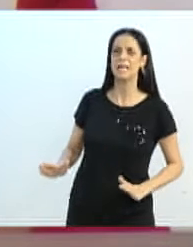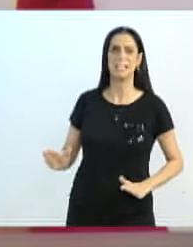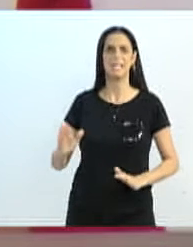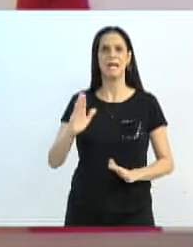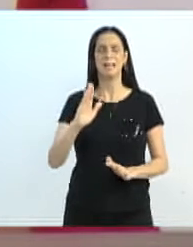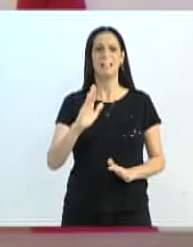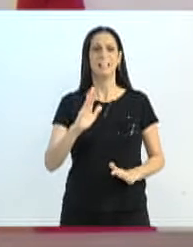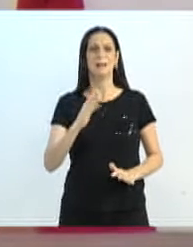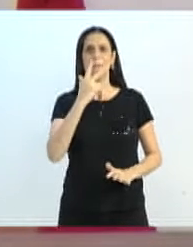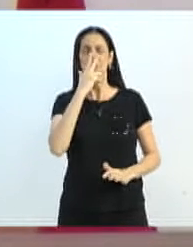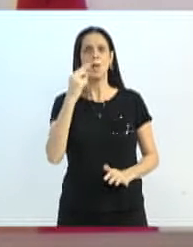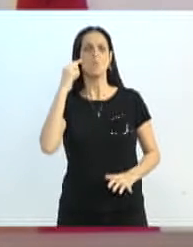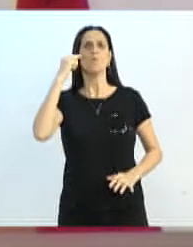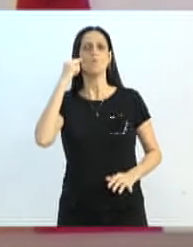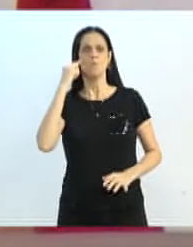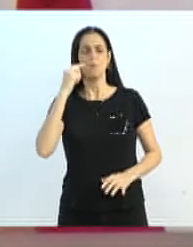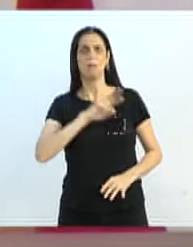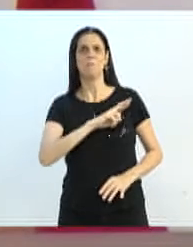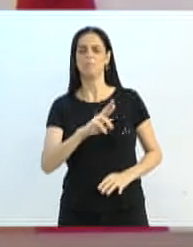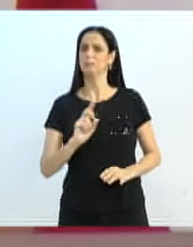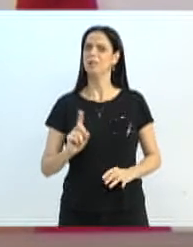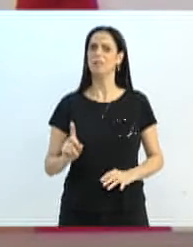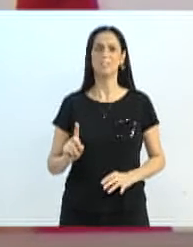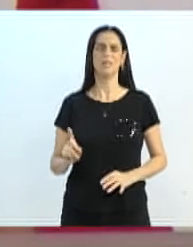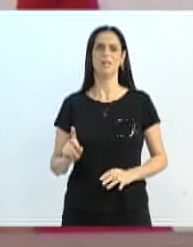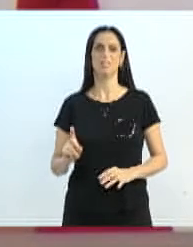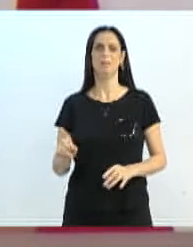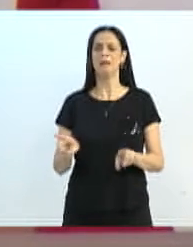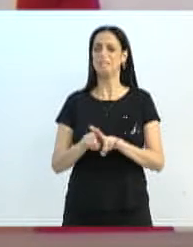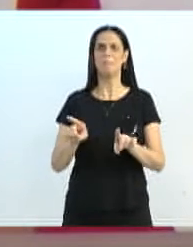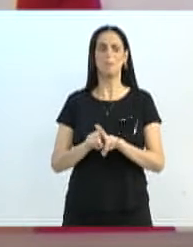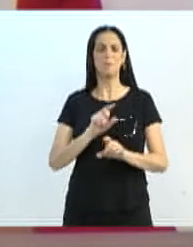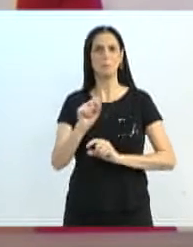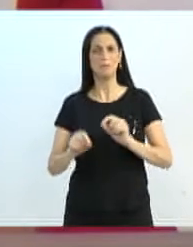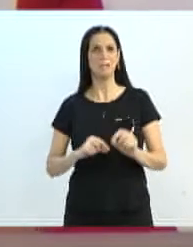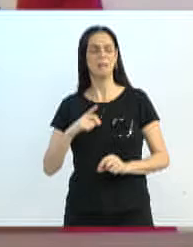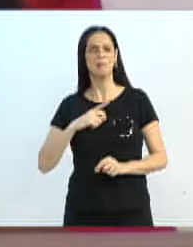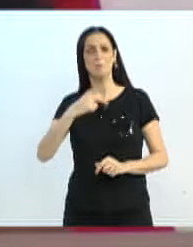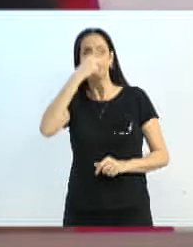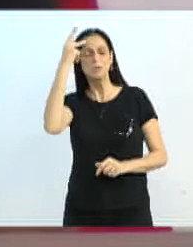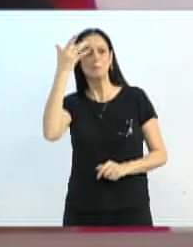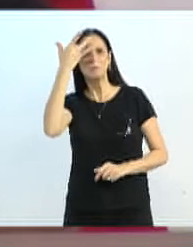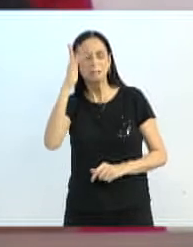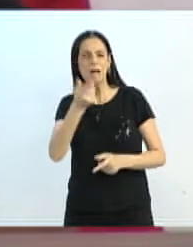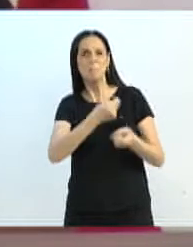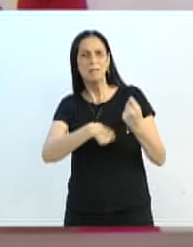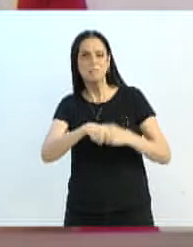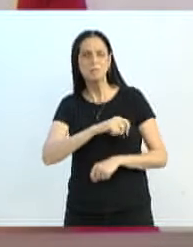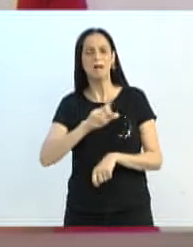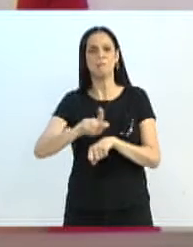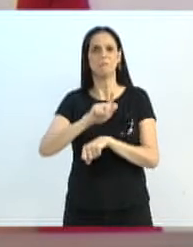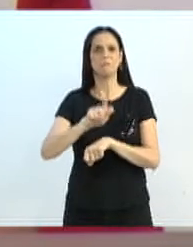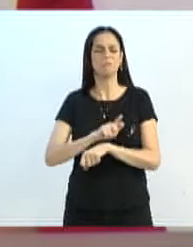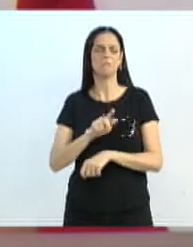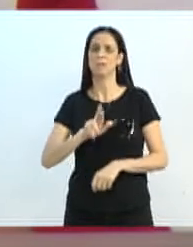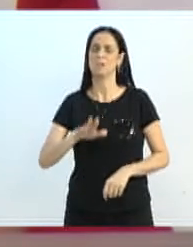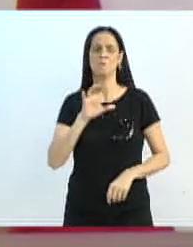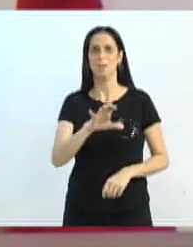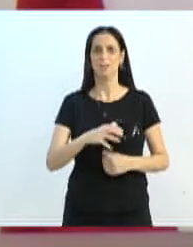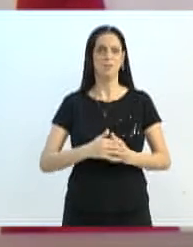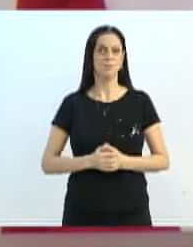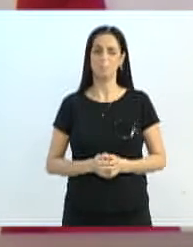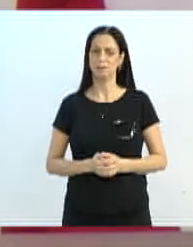sabemos que não é um comandante sem noção no comando do navio que iremos deixar de afundar. Não é com um comandante